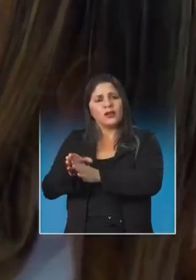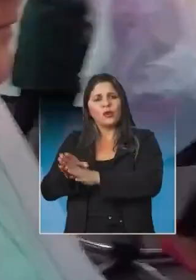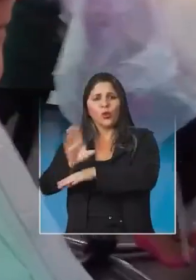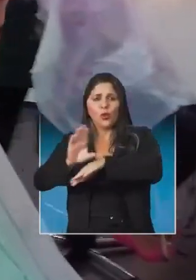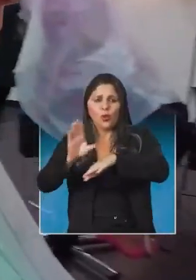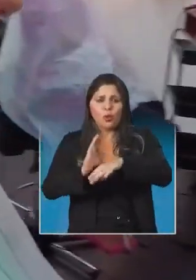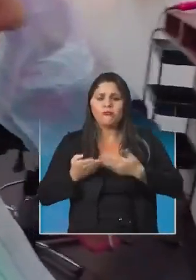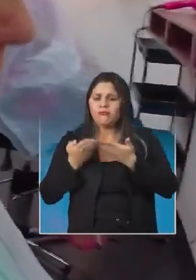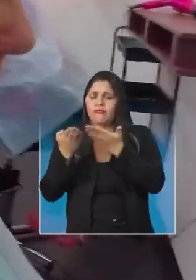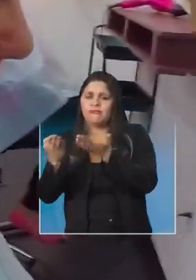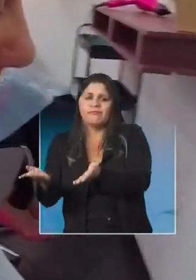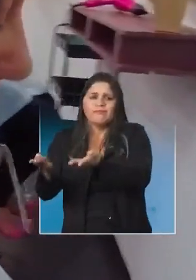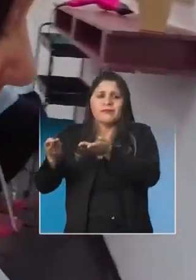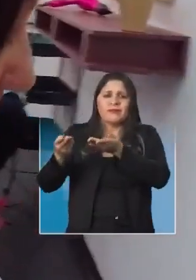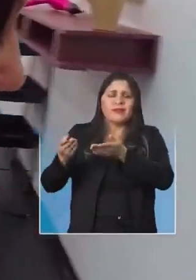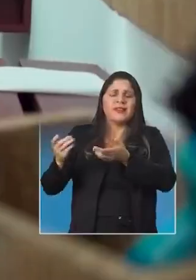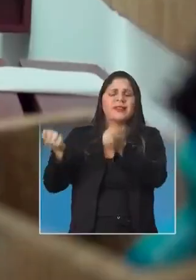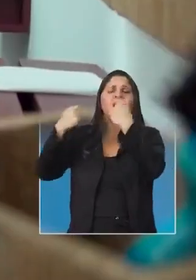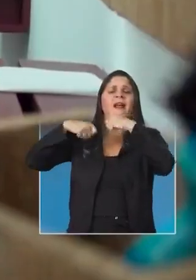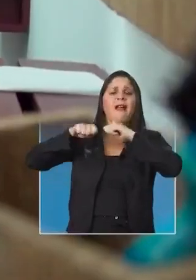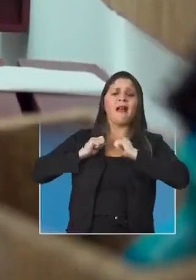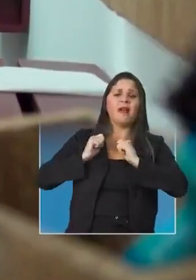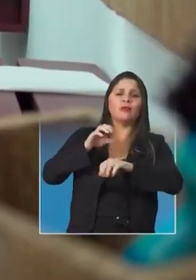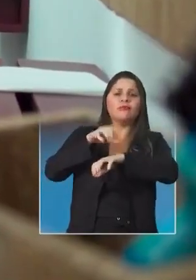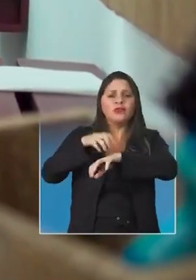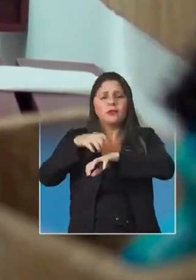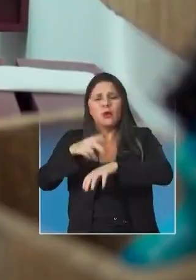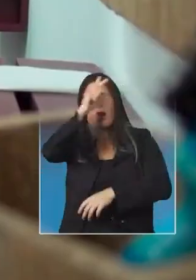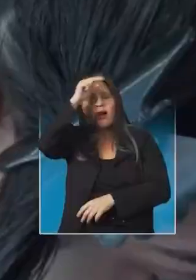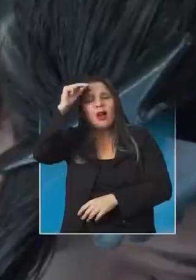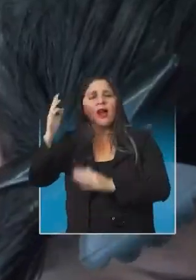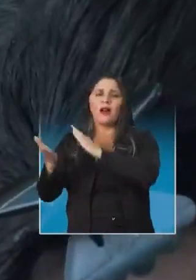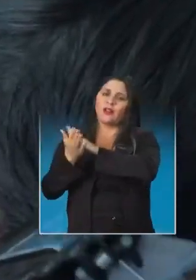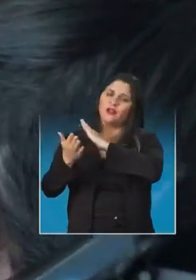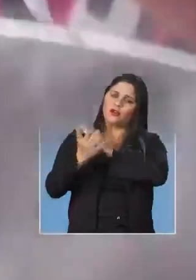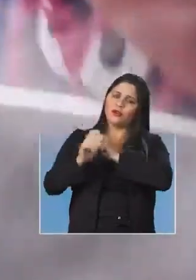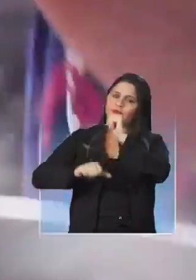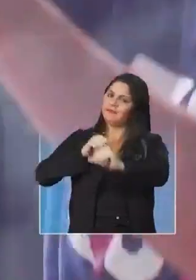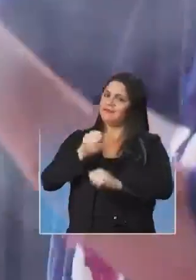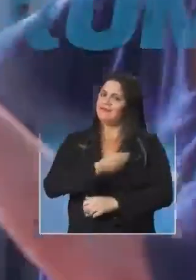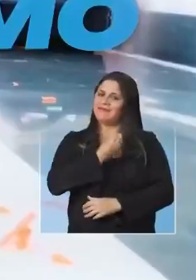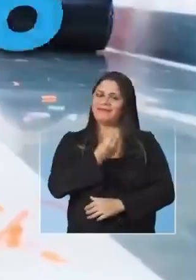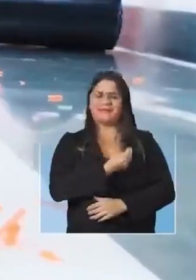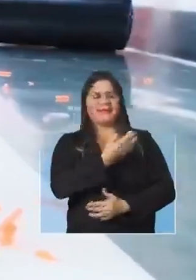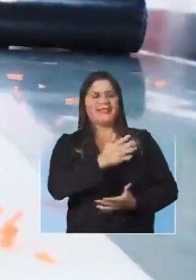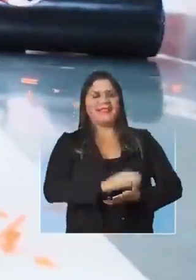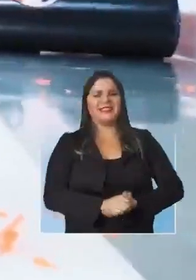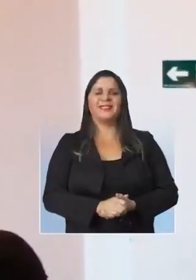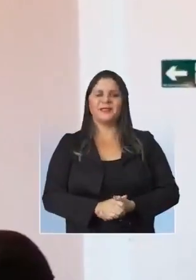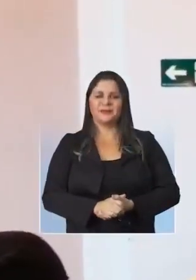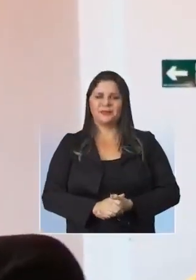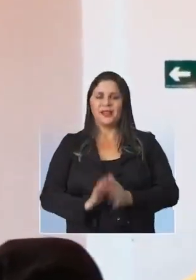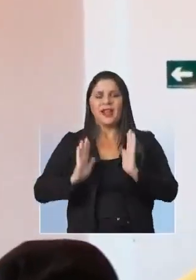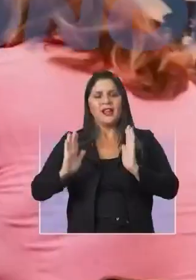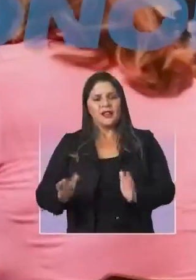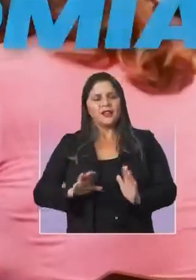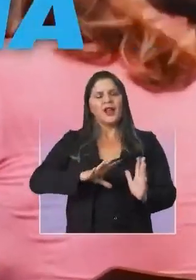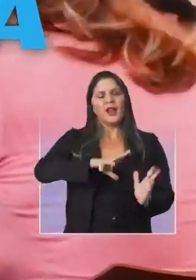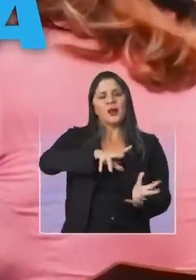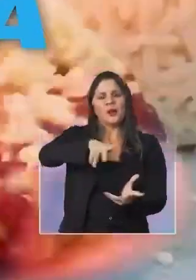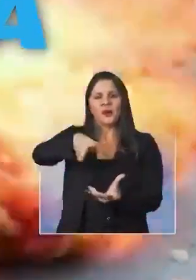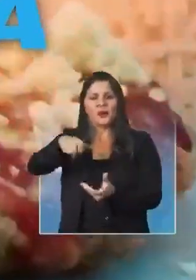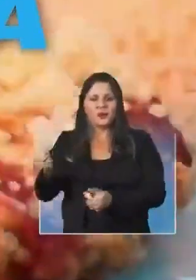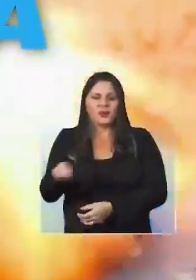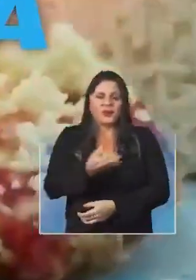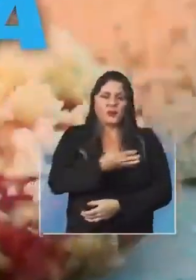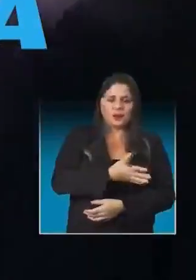eles ofereceram tudo, todo o transporte, a prefeitura ajudou em tudo. Foi o que mudou a minha vida. Já no programa Novo Rumo, os jovens